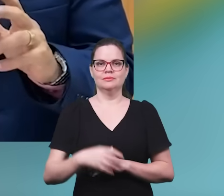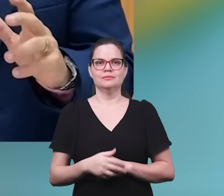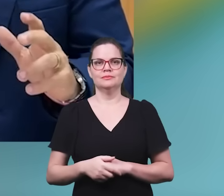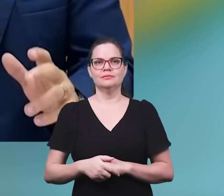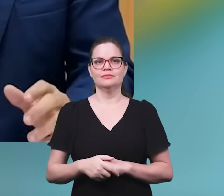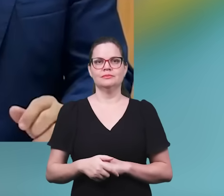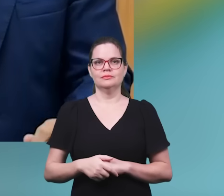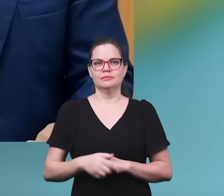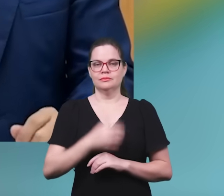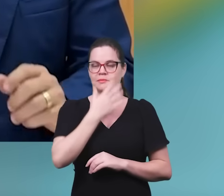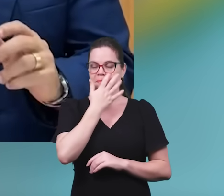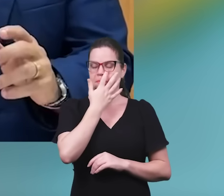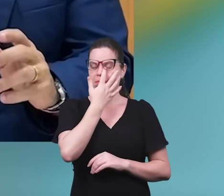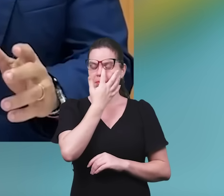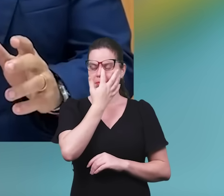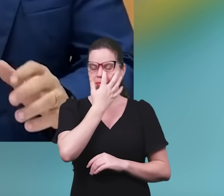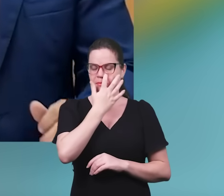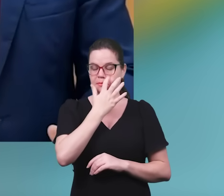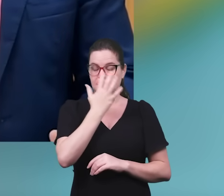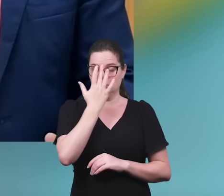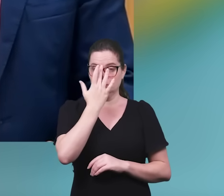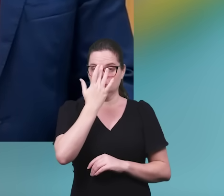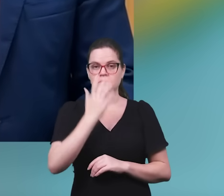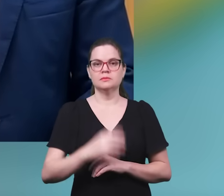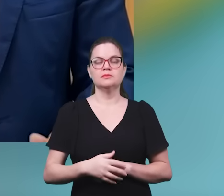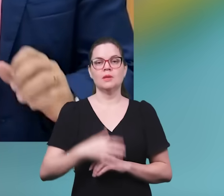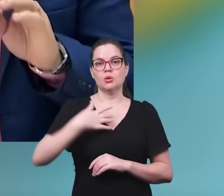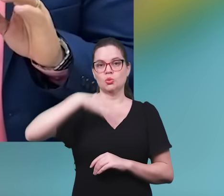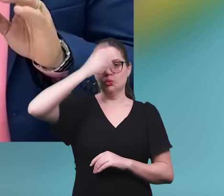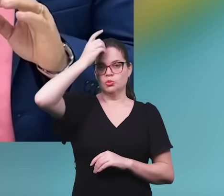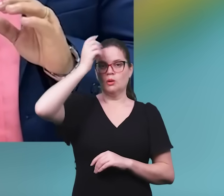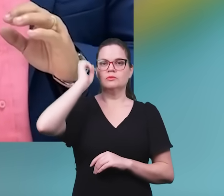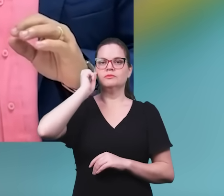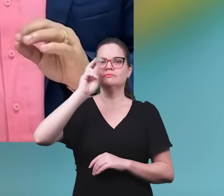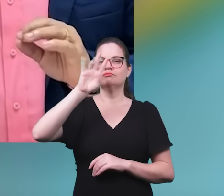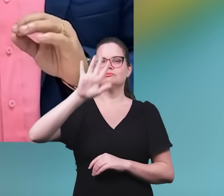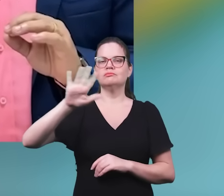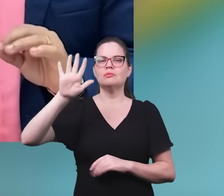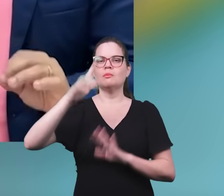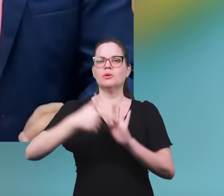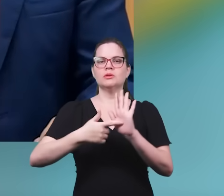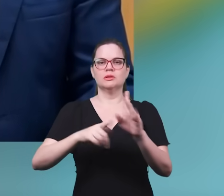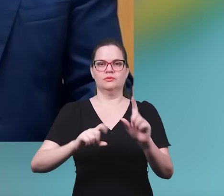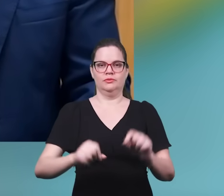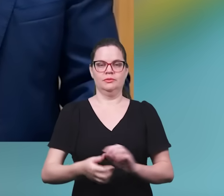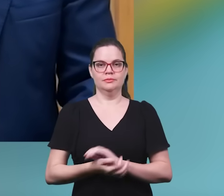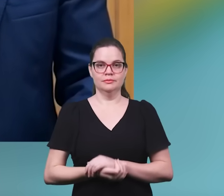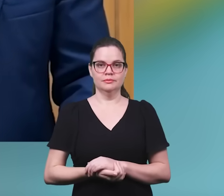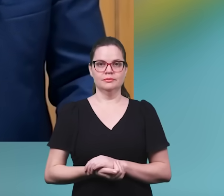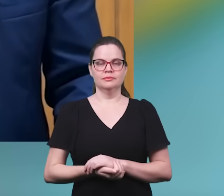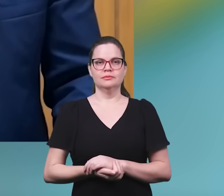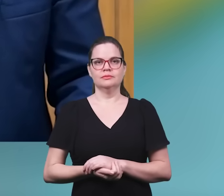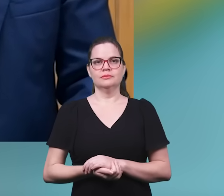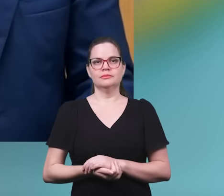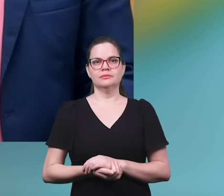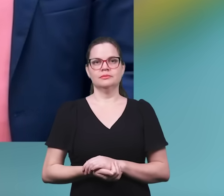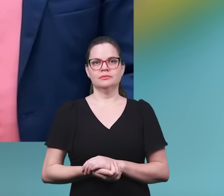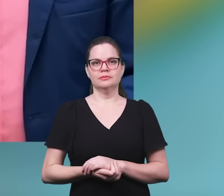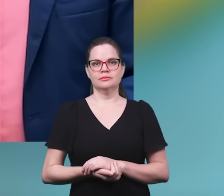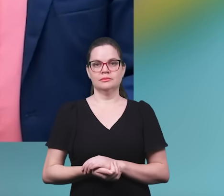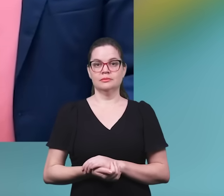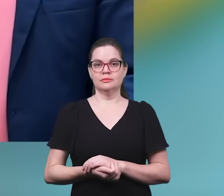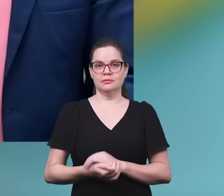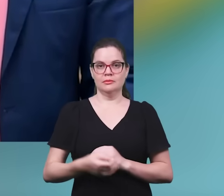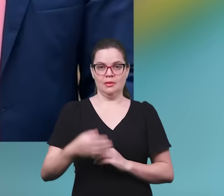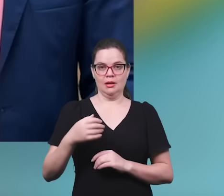um dom espiritual com aquele homem. E no dom espiritual, o Senhor mostrava que